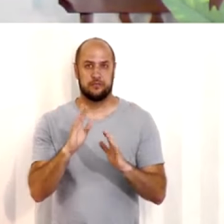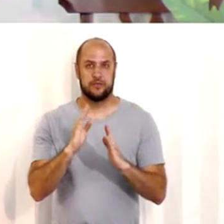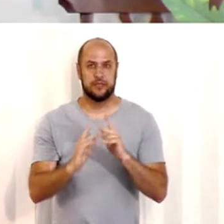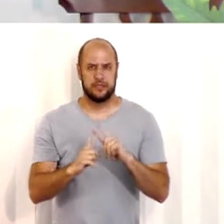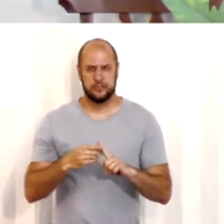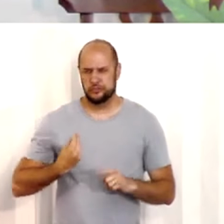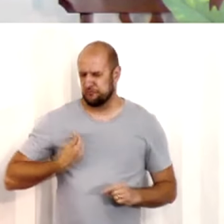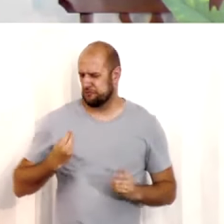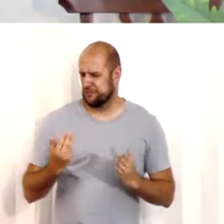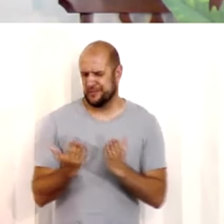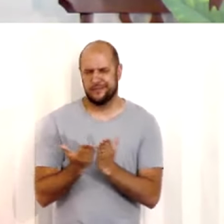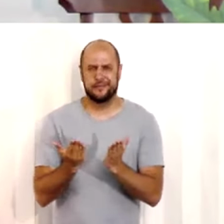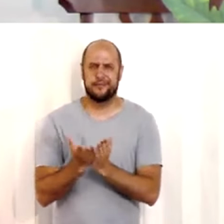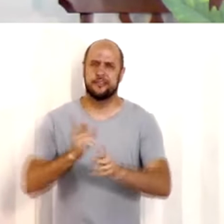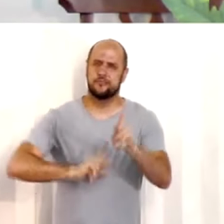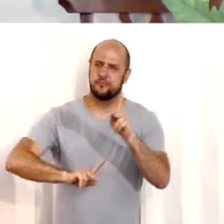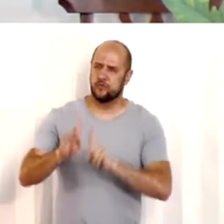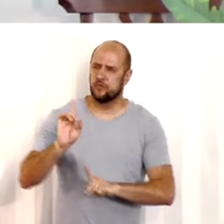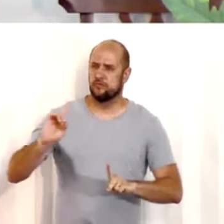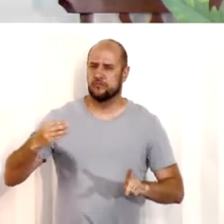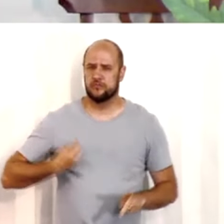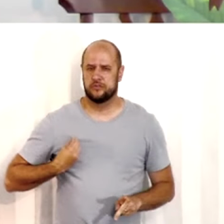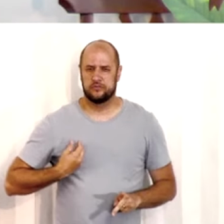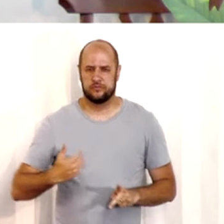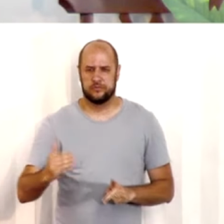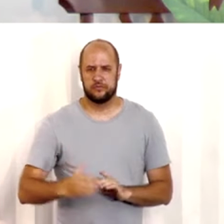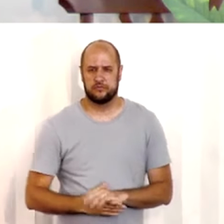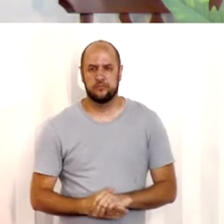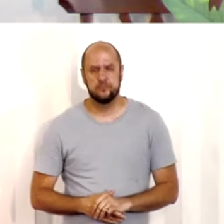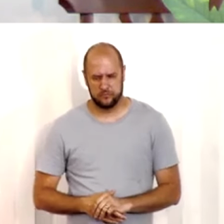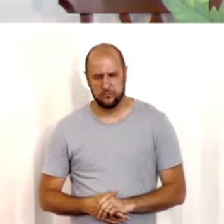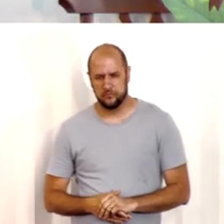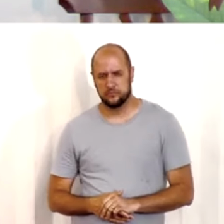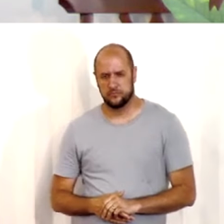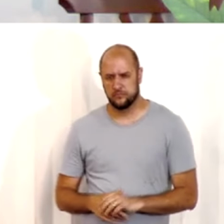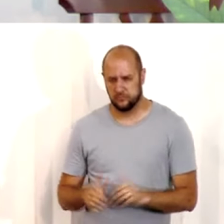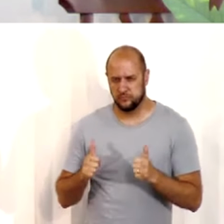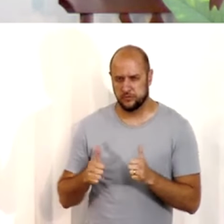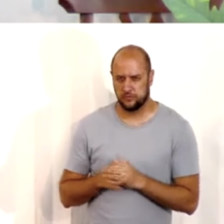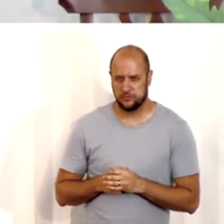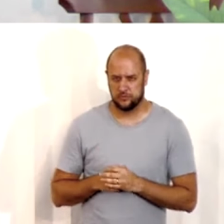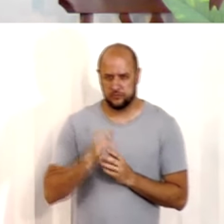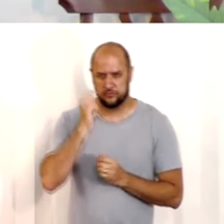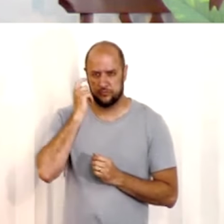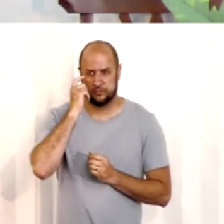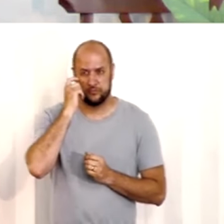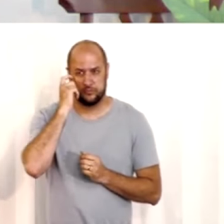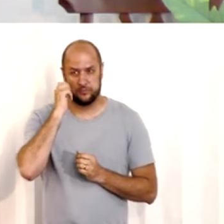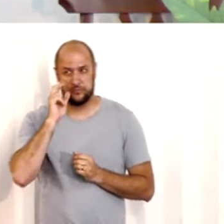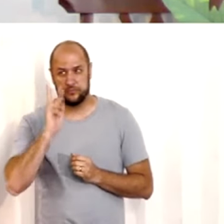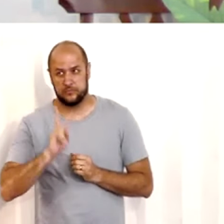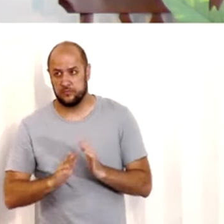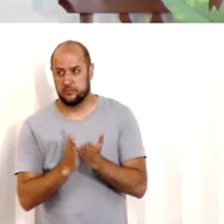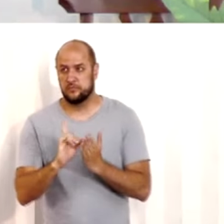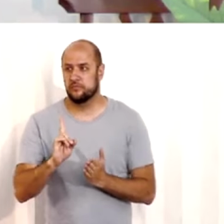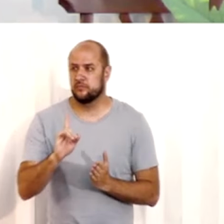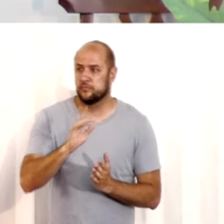do povo de Deus na sua caminhada. Nós vamos ler o texto, conversar com nossas crianças e